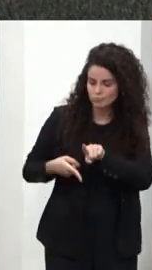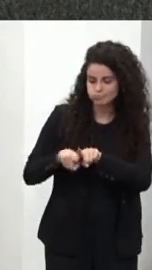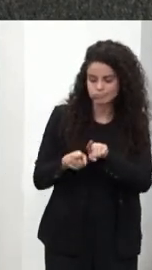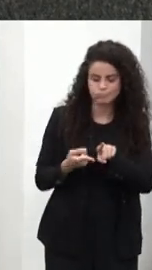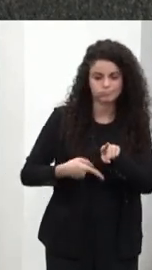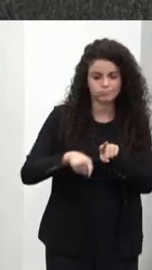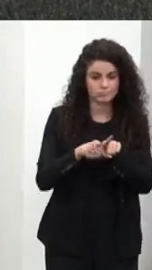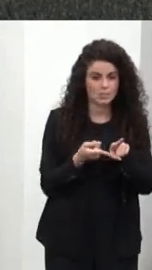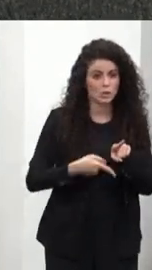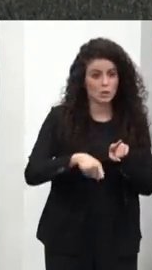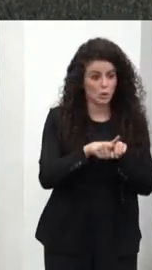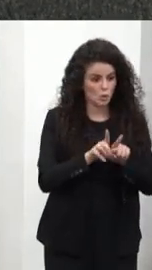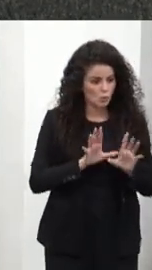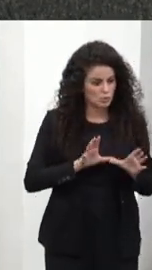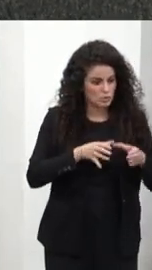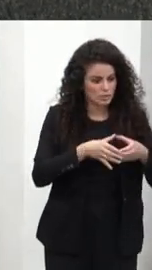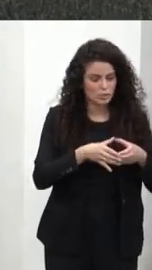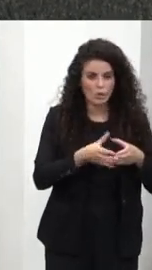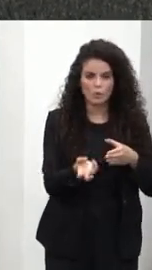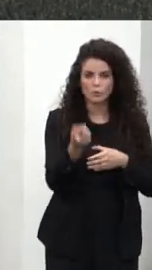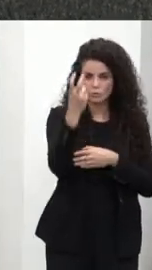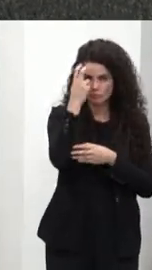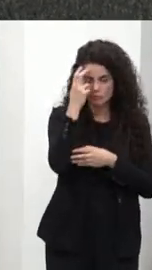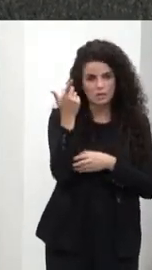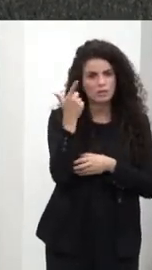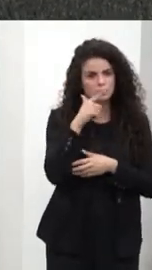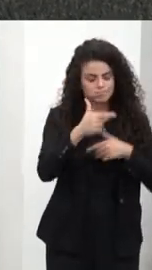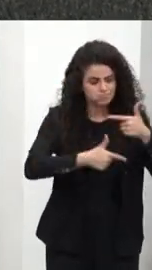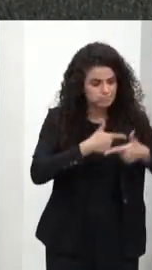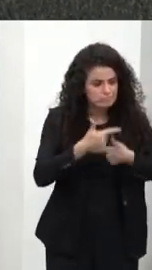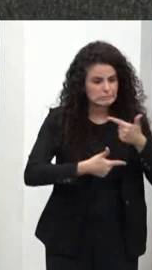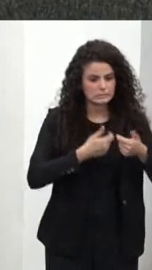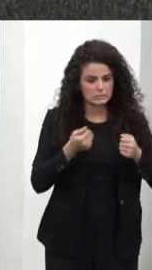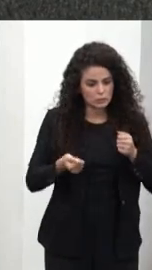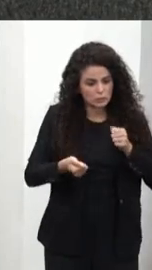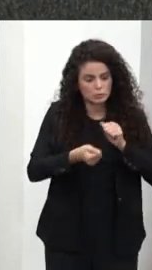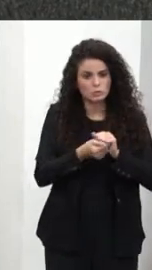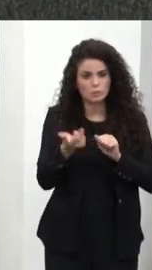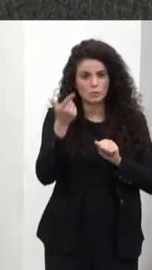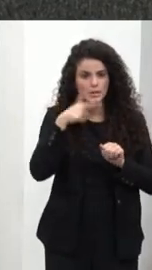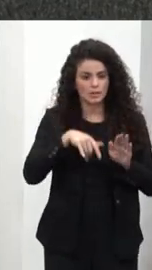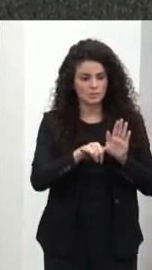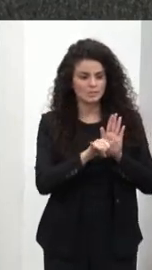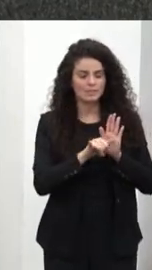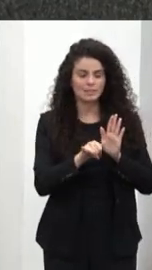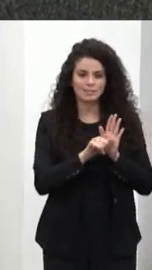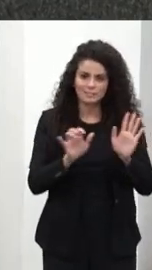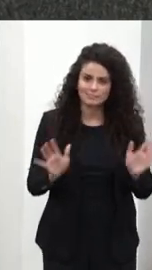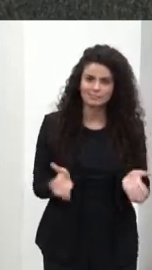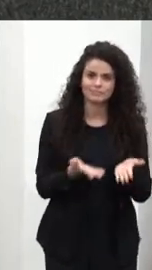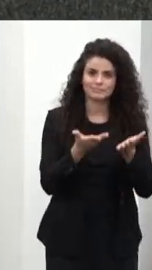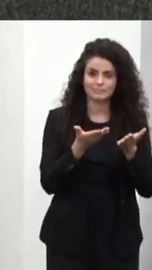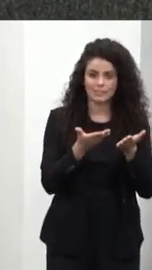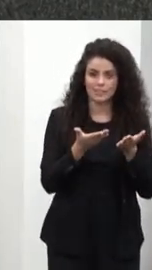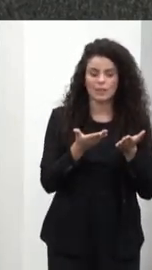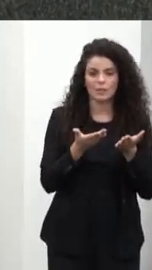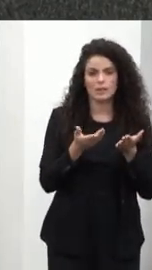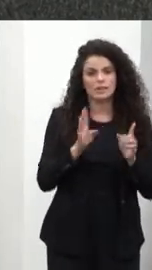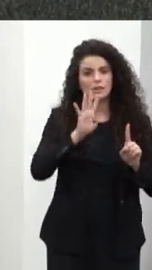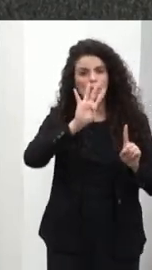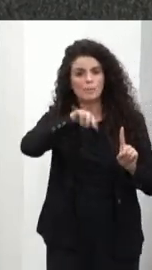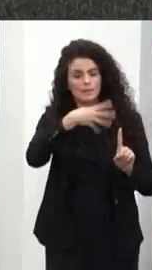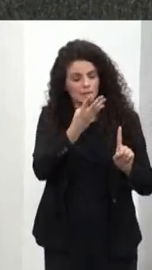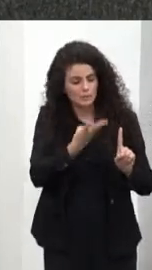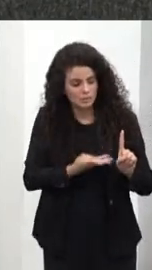de forma intensa para que esse edital acontecesse ele vem homenageando uma figura do nosso país que é